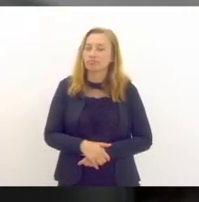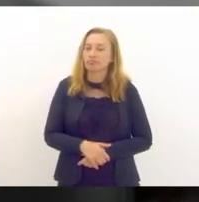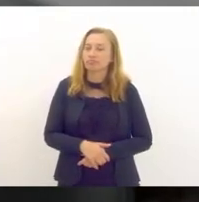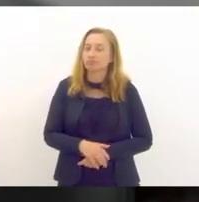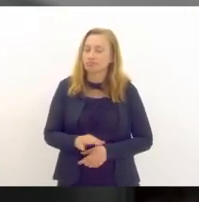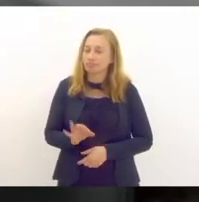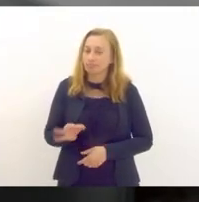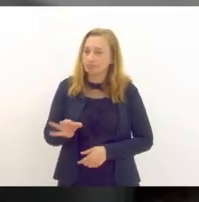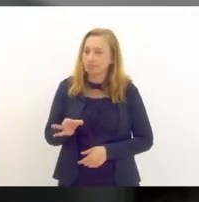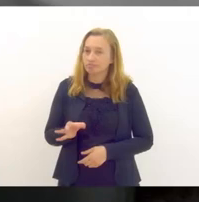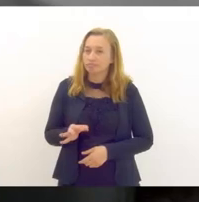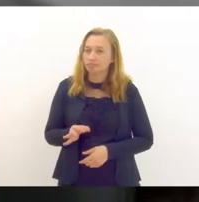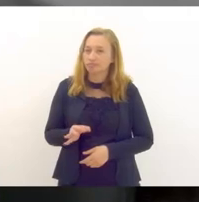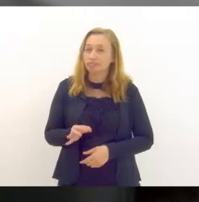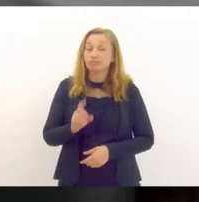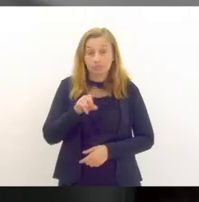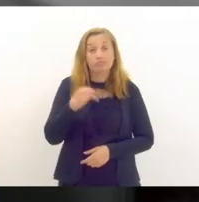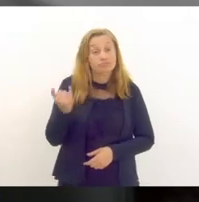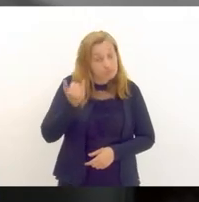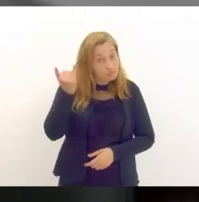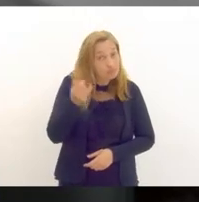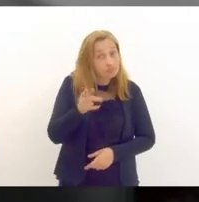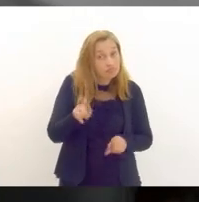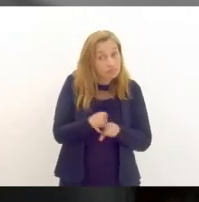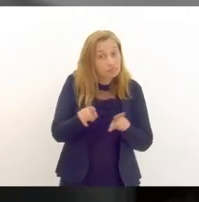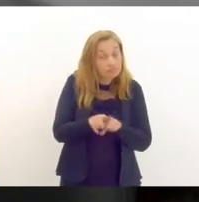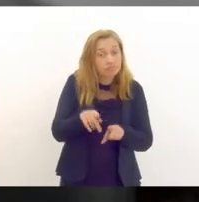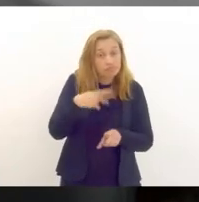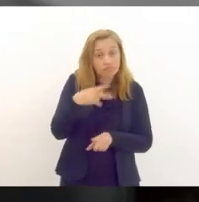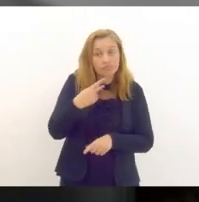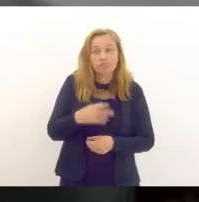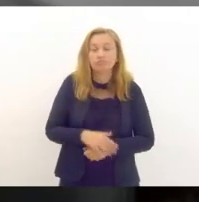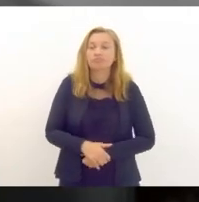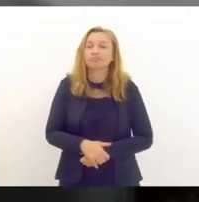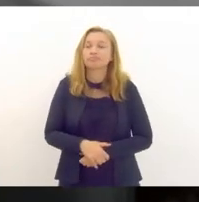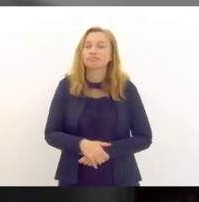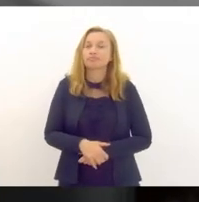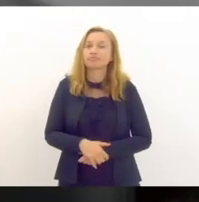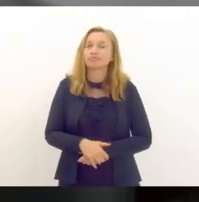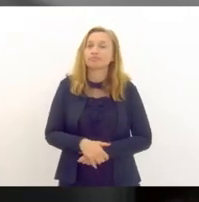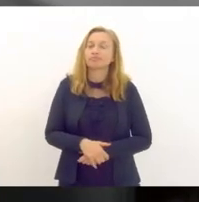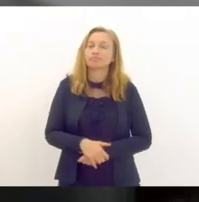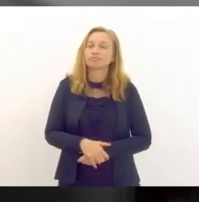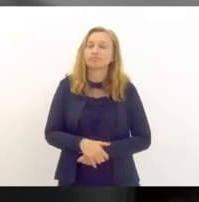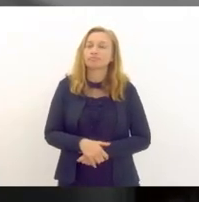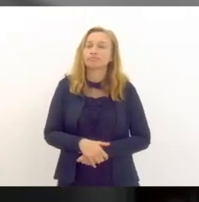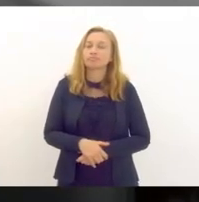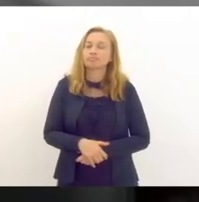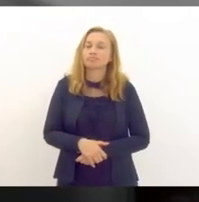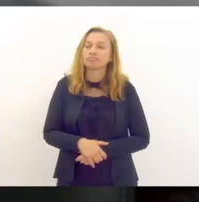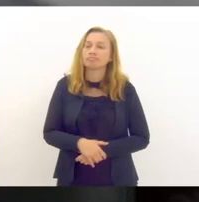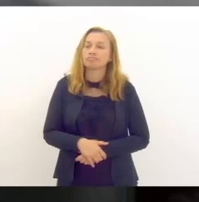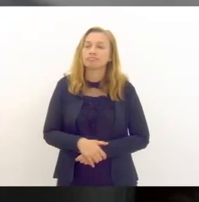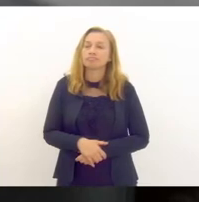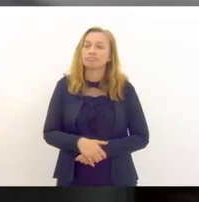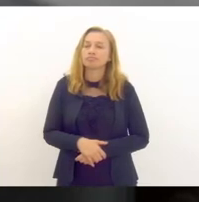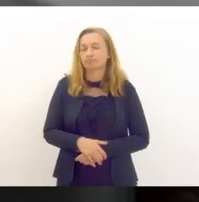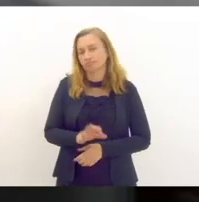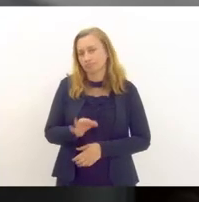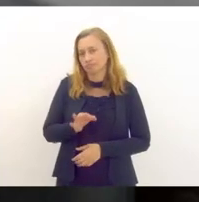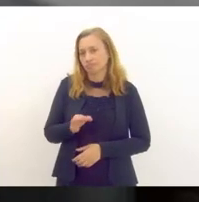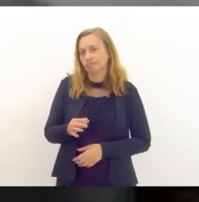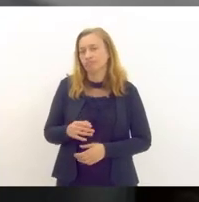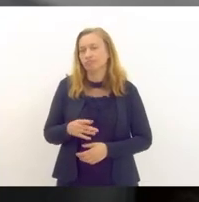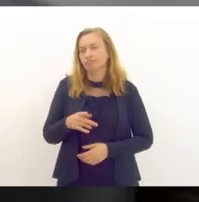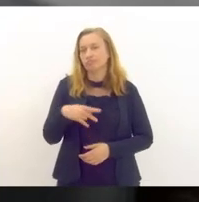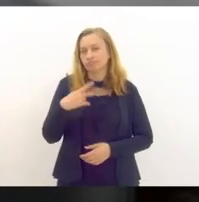feito mas é um ingrediente importante também falar da perda e a mensuração que se faz além do Claro que o que